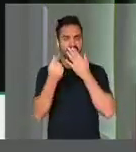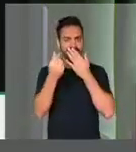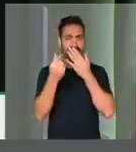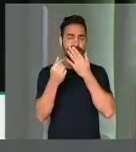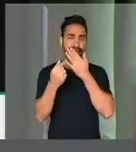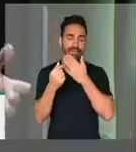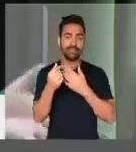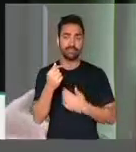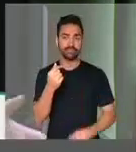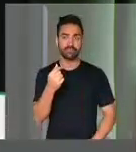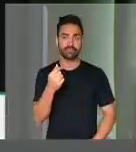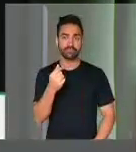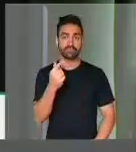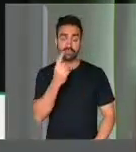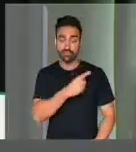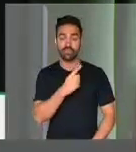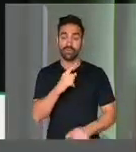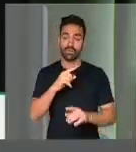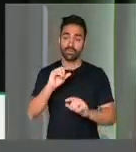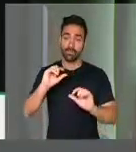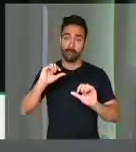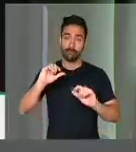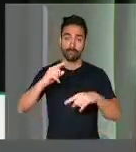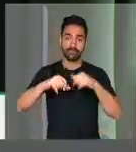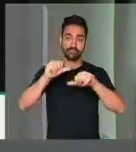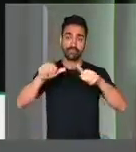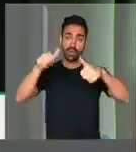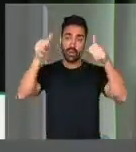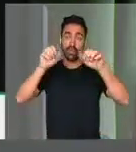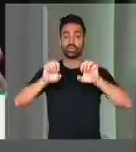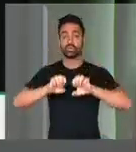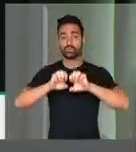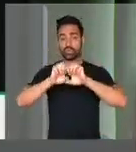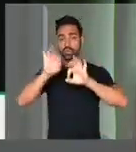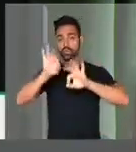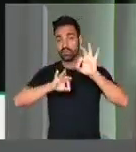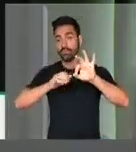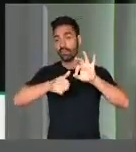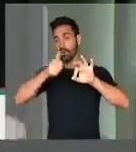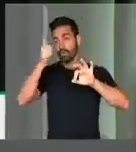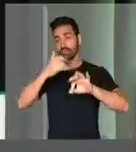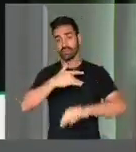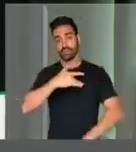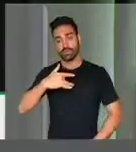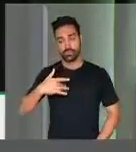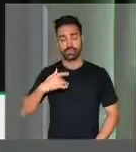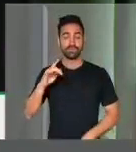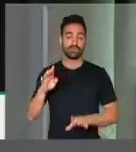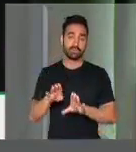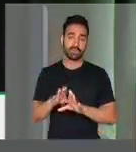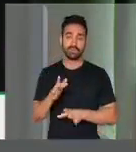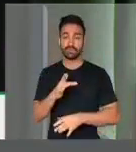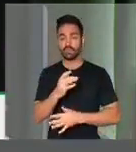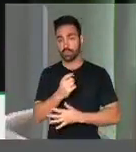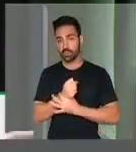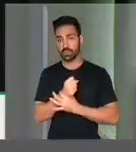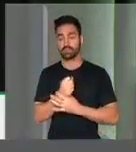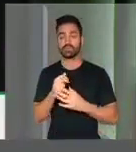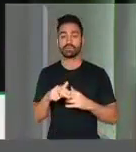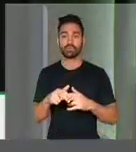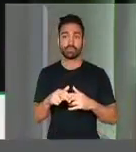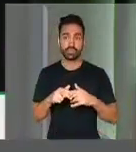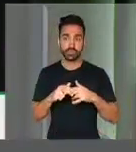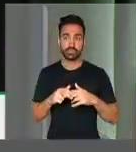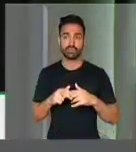recursos necessários para cada vez mais melhorar a sua infraestrutura, a sua saúde, a sua segurança. Então é por isso que eu falo, emancipa